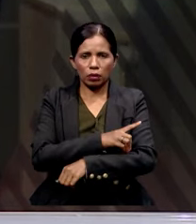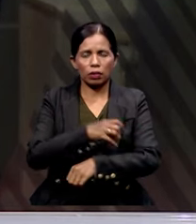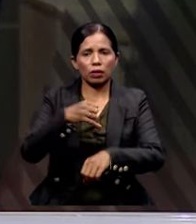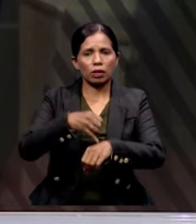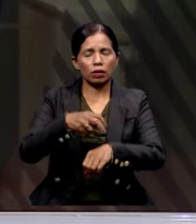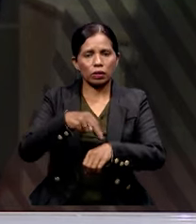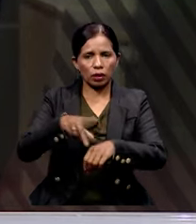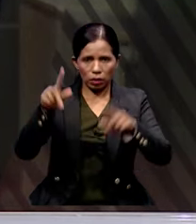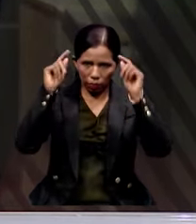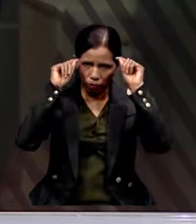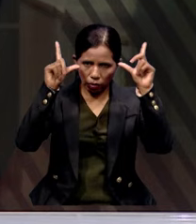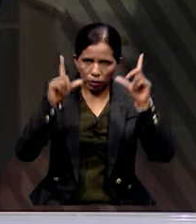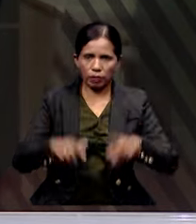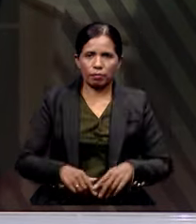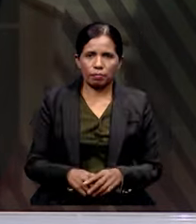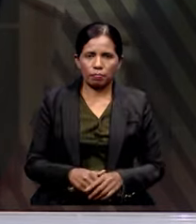Timor-Leste.